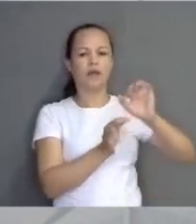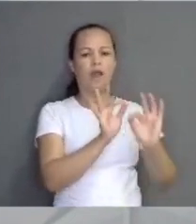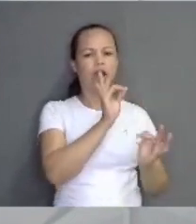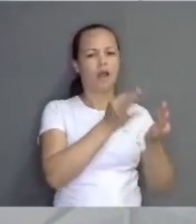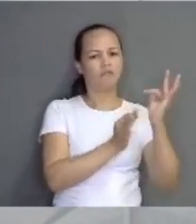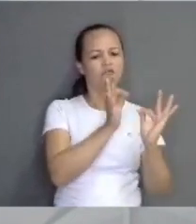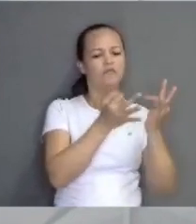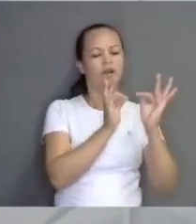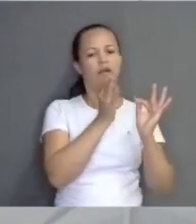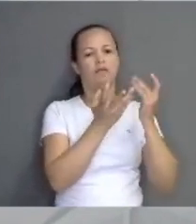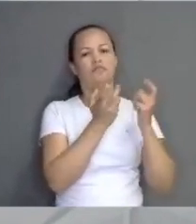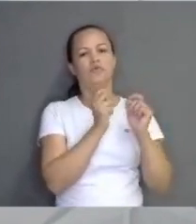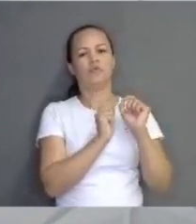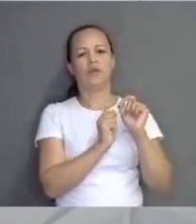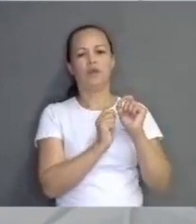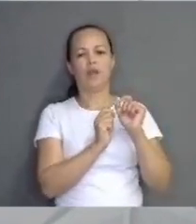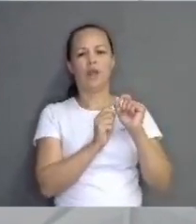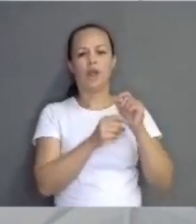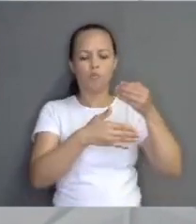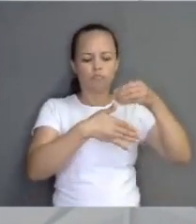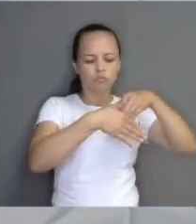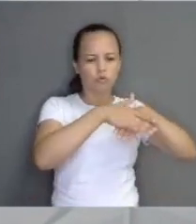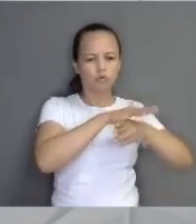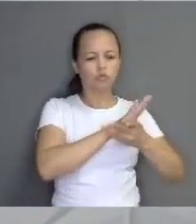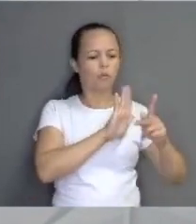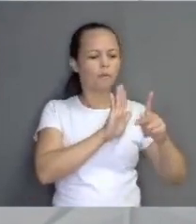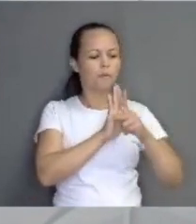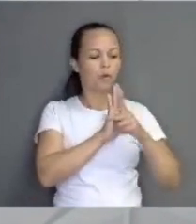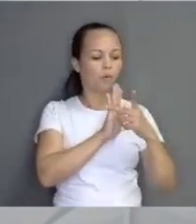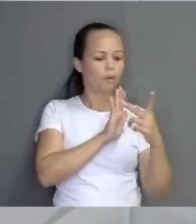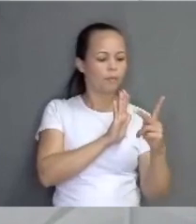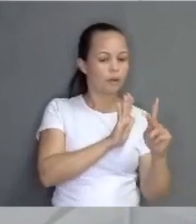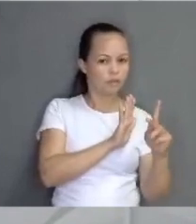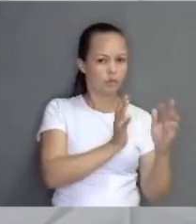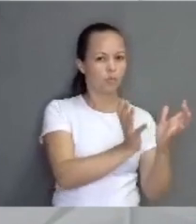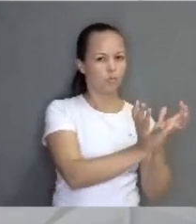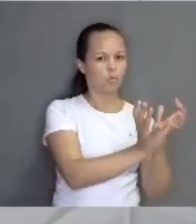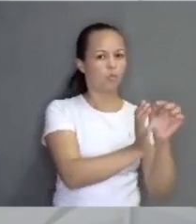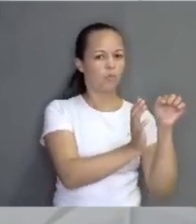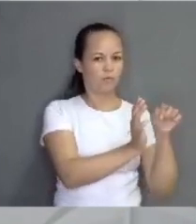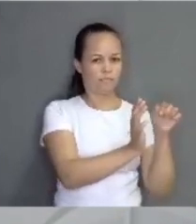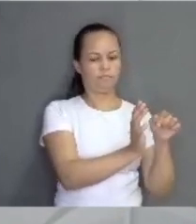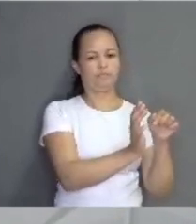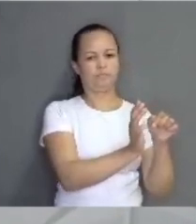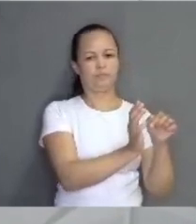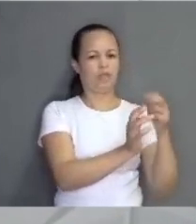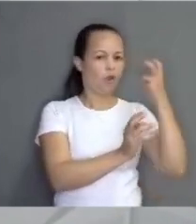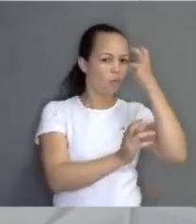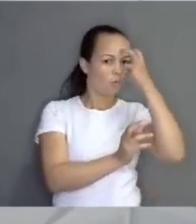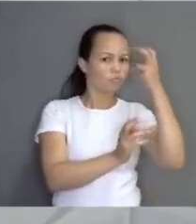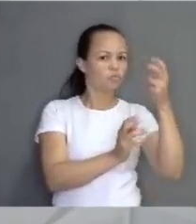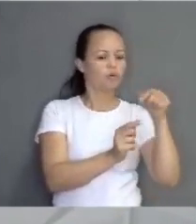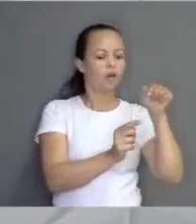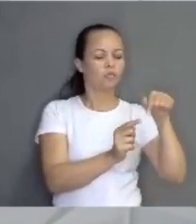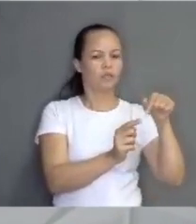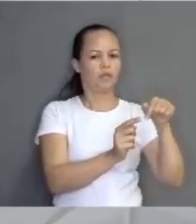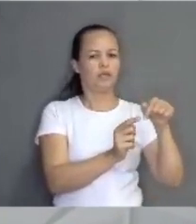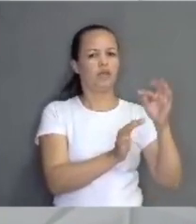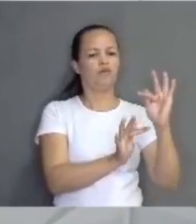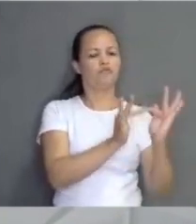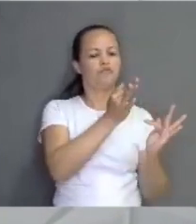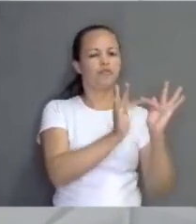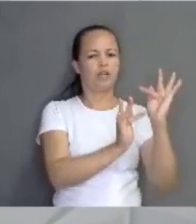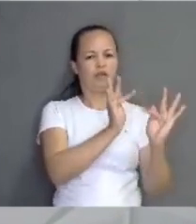intenção de dançar é o costume próprio, ou seja, um costume cultural. que é o ritmo frevo,